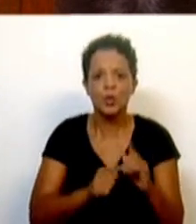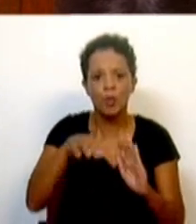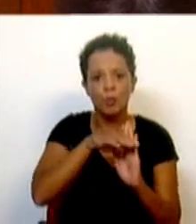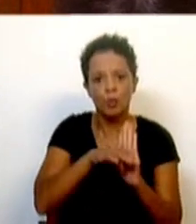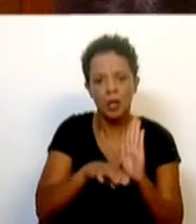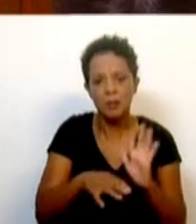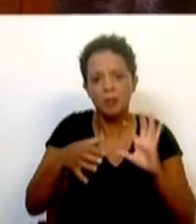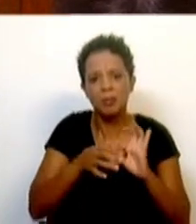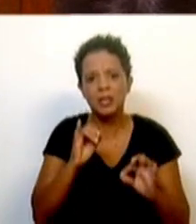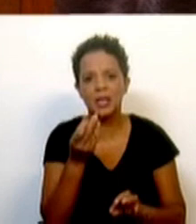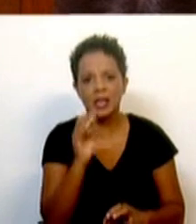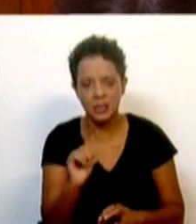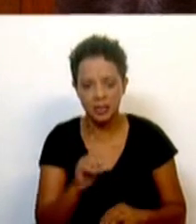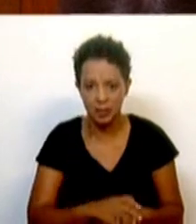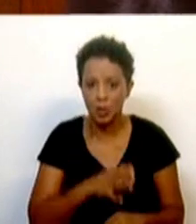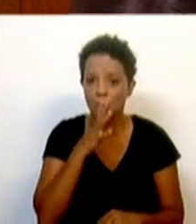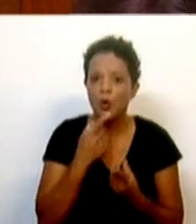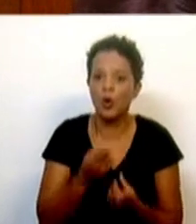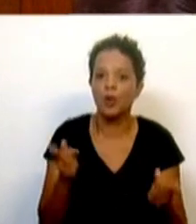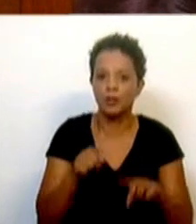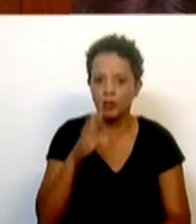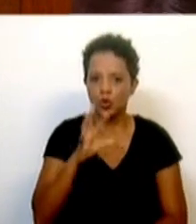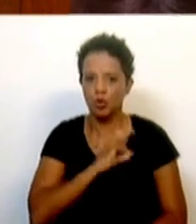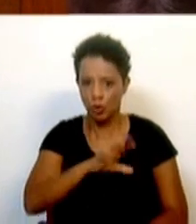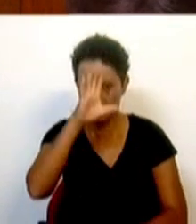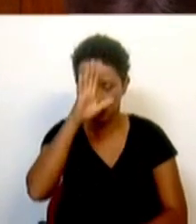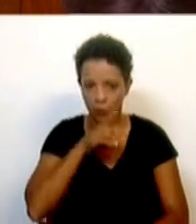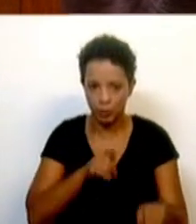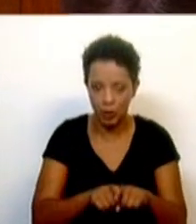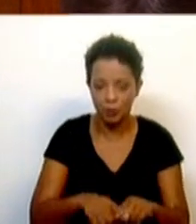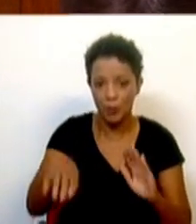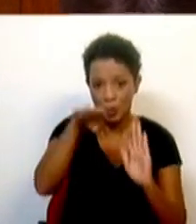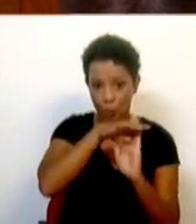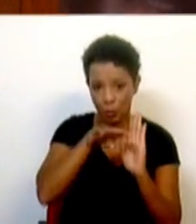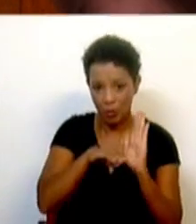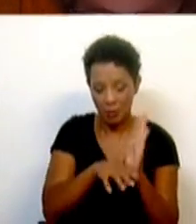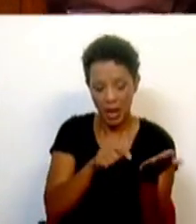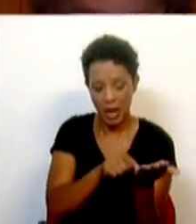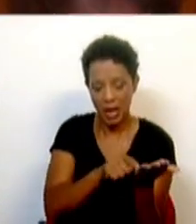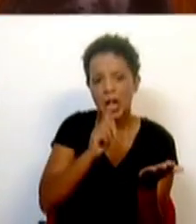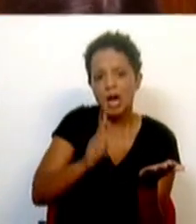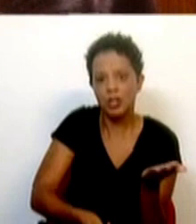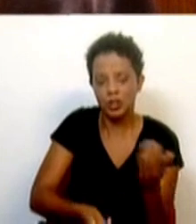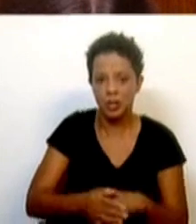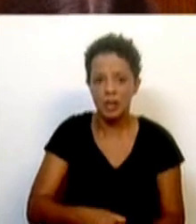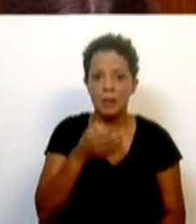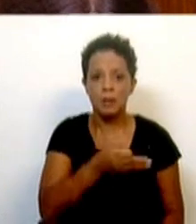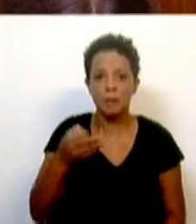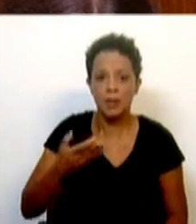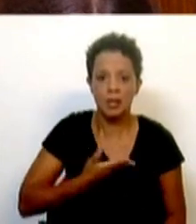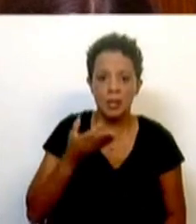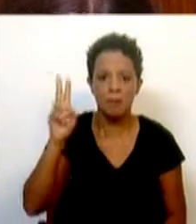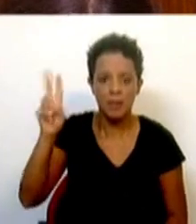programa sobre IRS? Eu recordo, senhor deputado, o que dizia esse programa é que a prioridade do